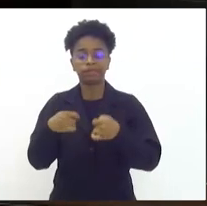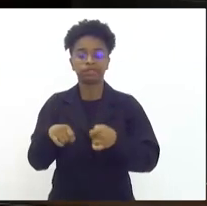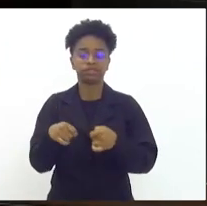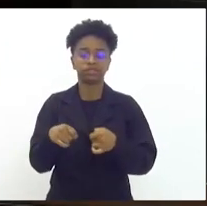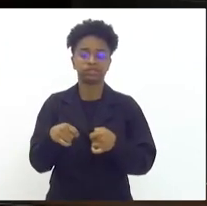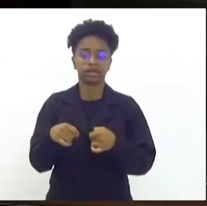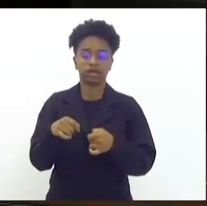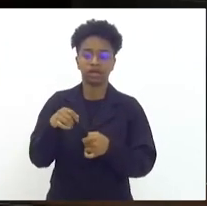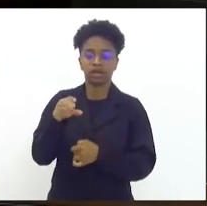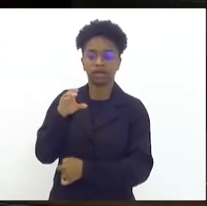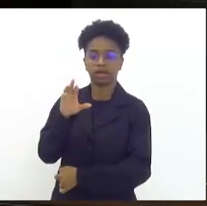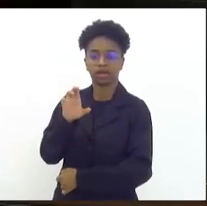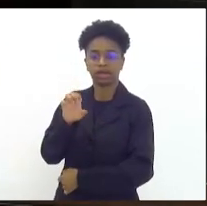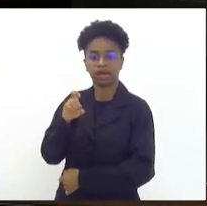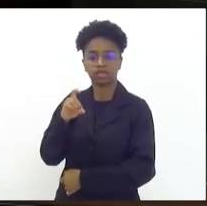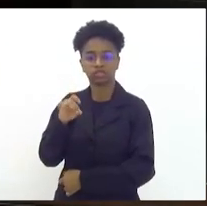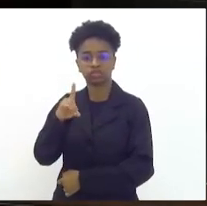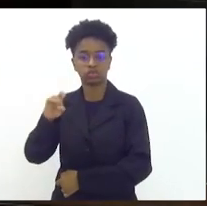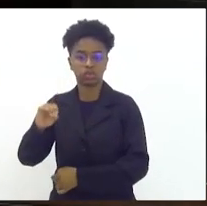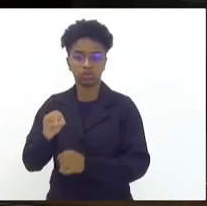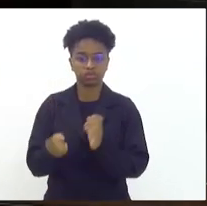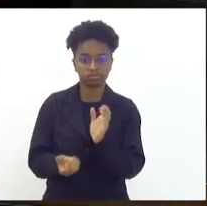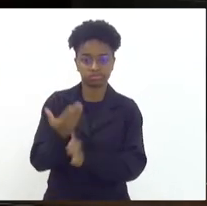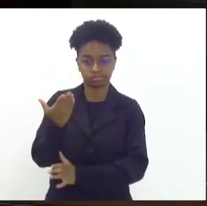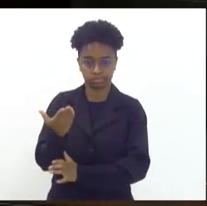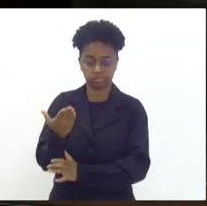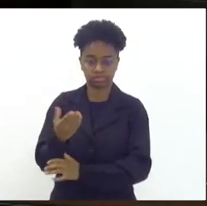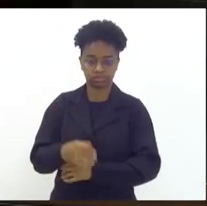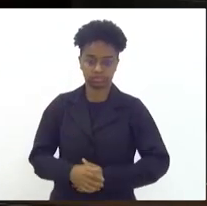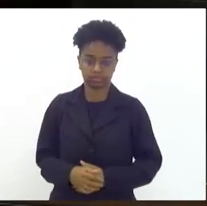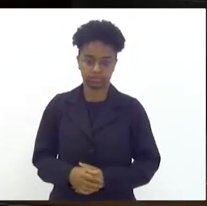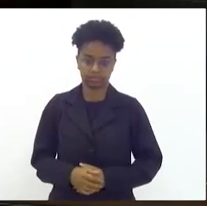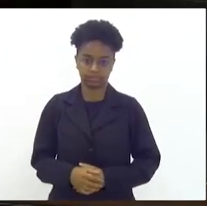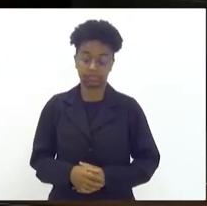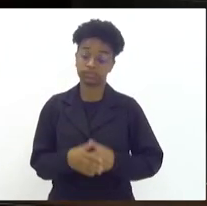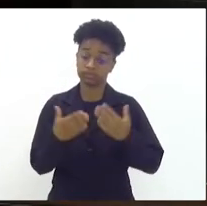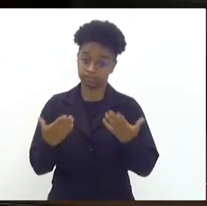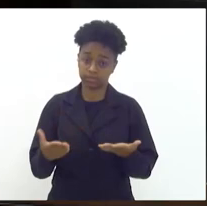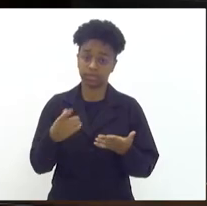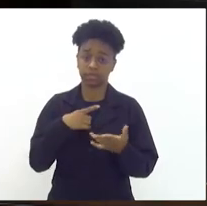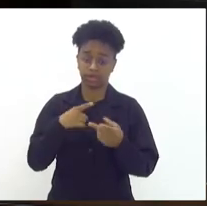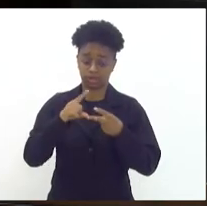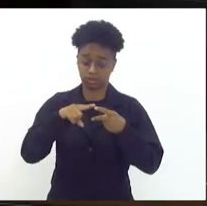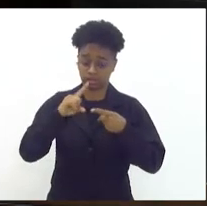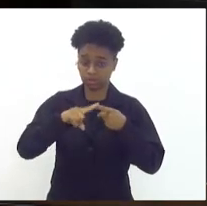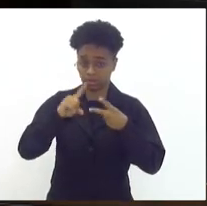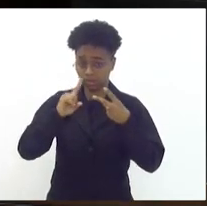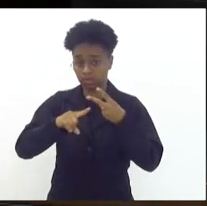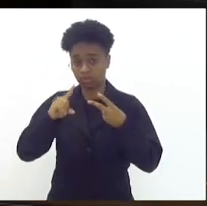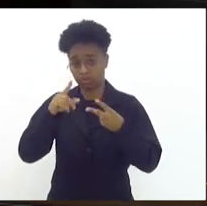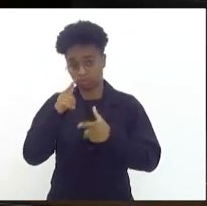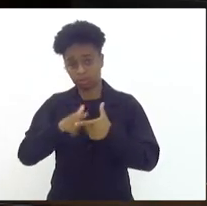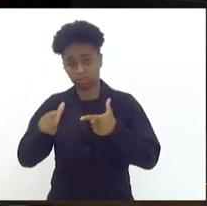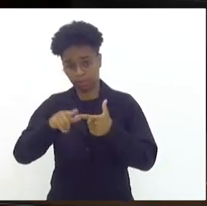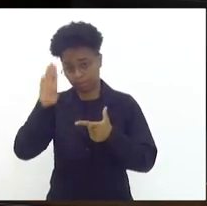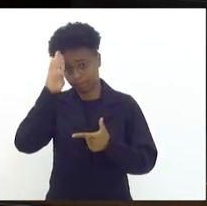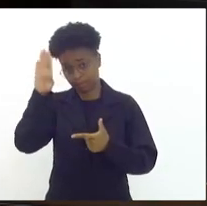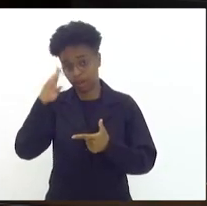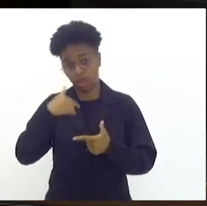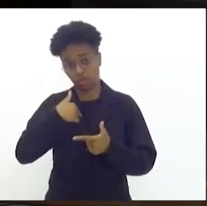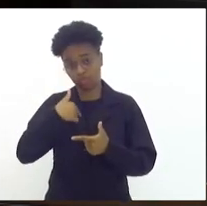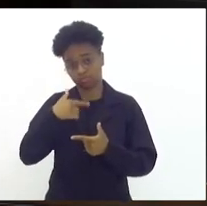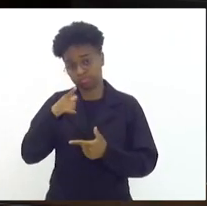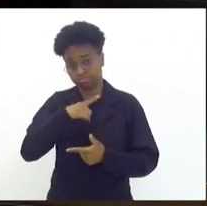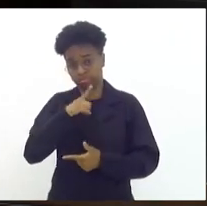o crédito que tá sendo prometido né então são esses dois grandes problemas do Conselho e eu tenho a solução